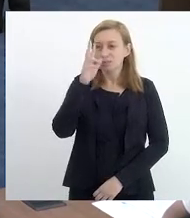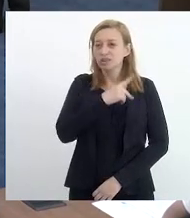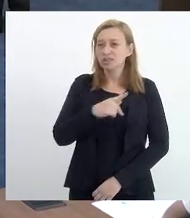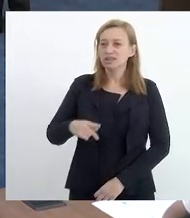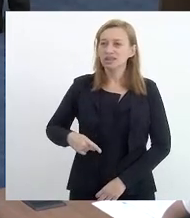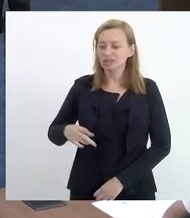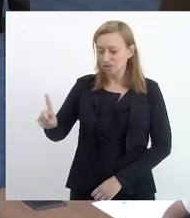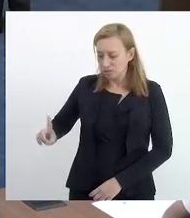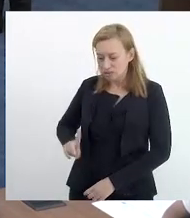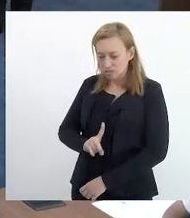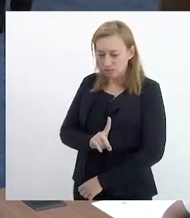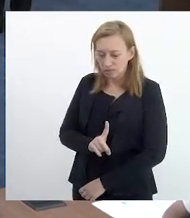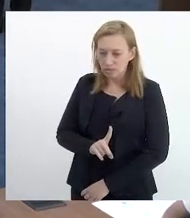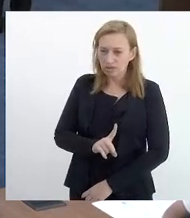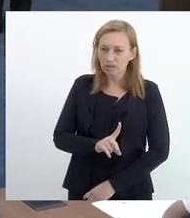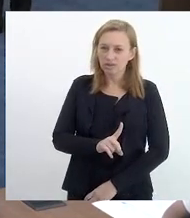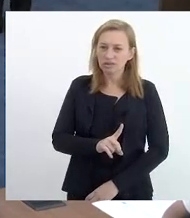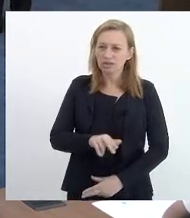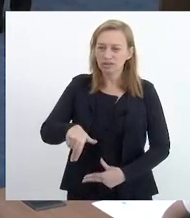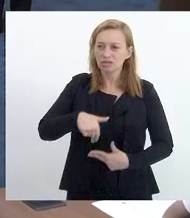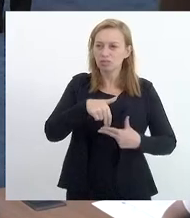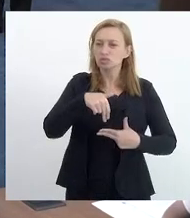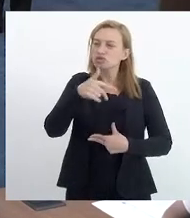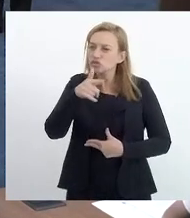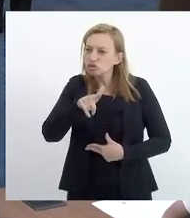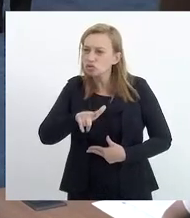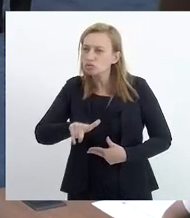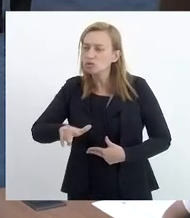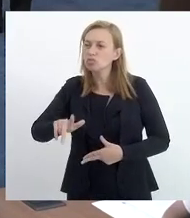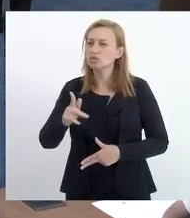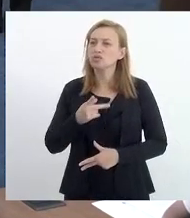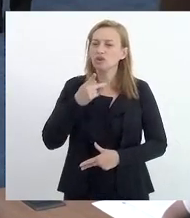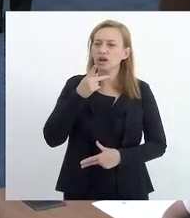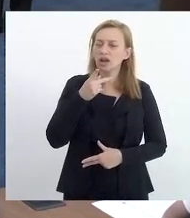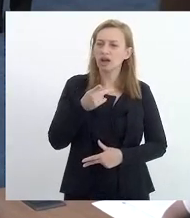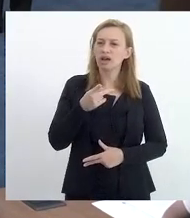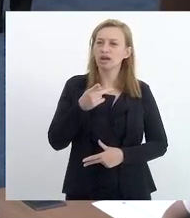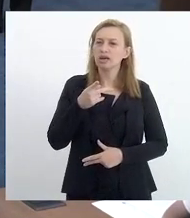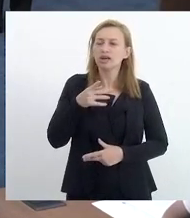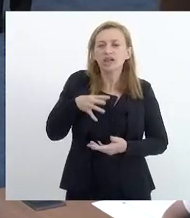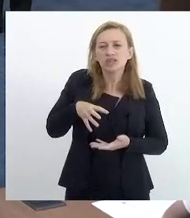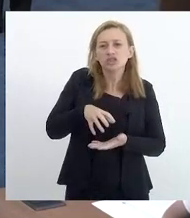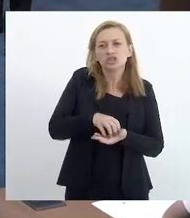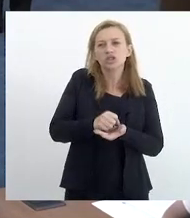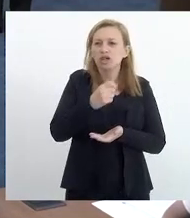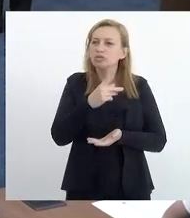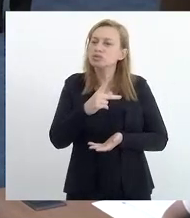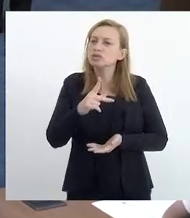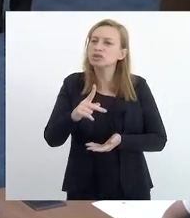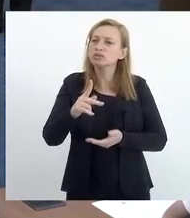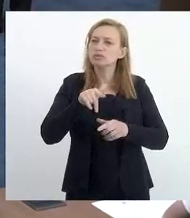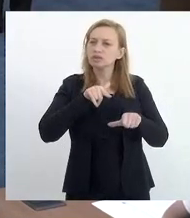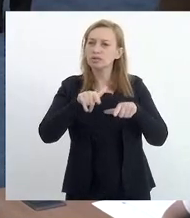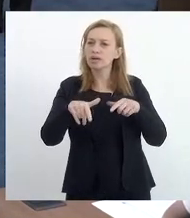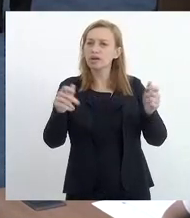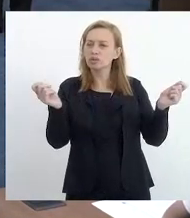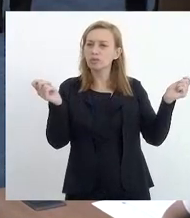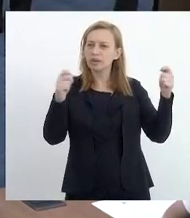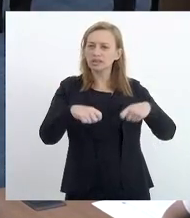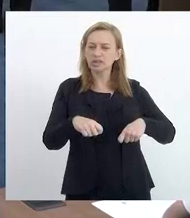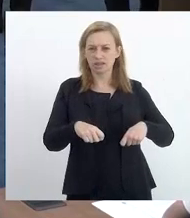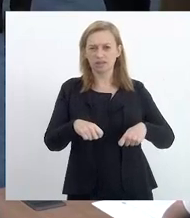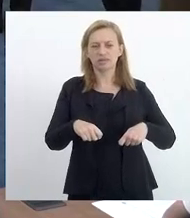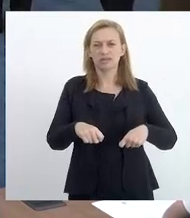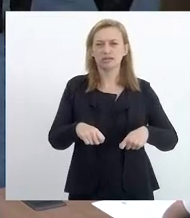tribuna para mais uma vez registrar o seu talento, a sua competência, o